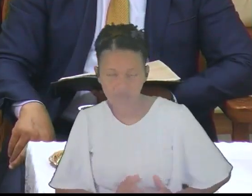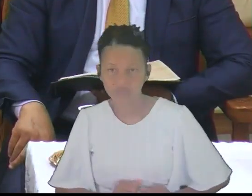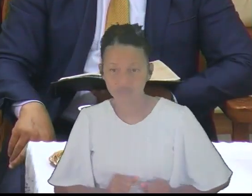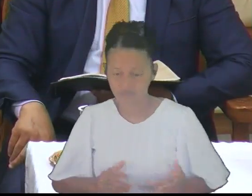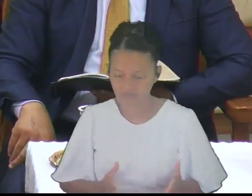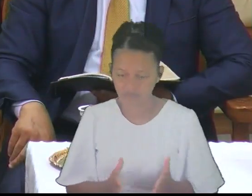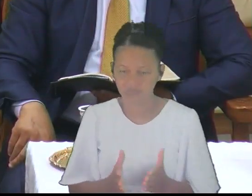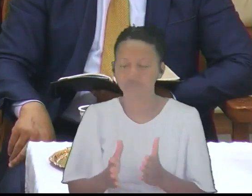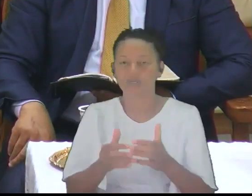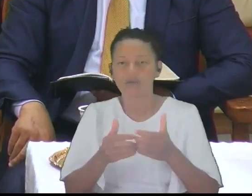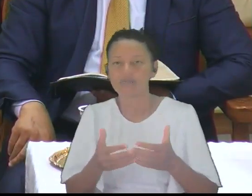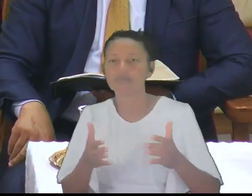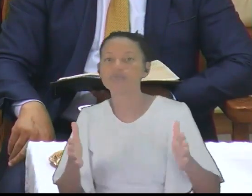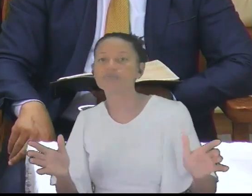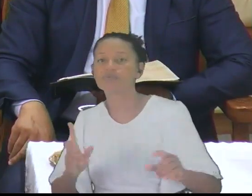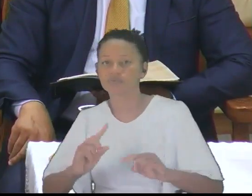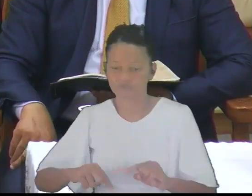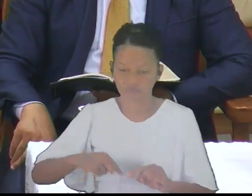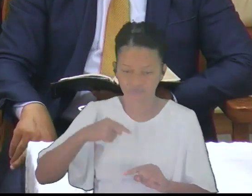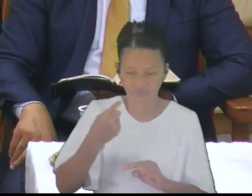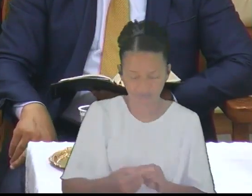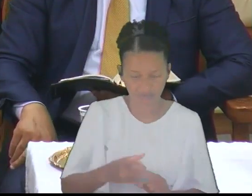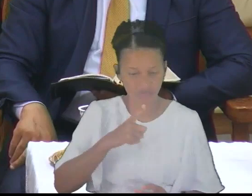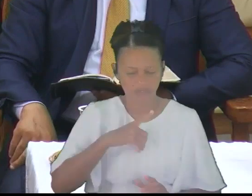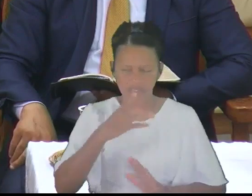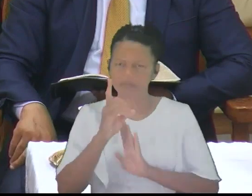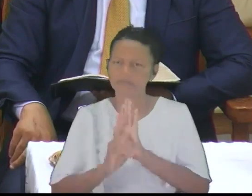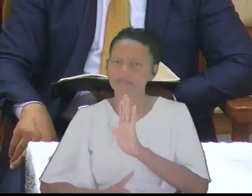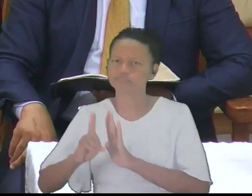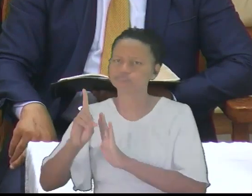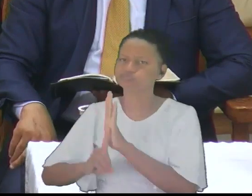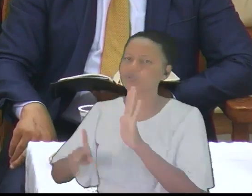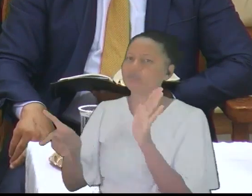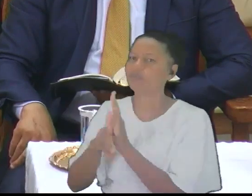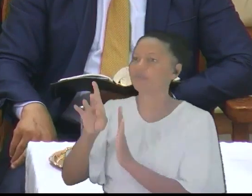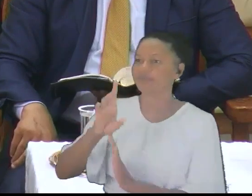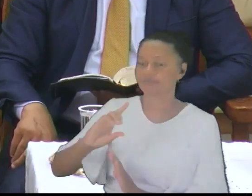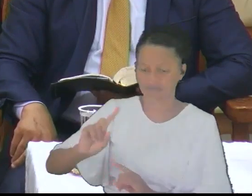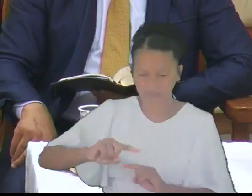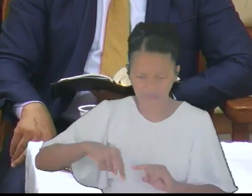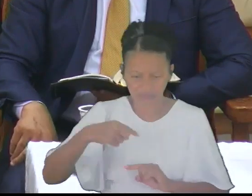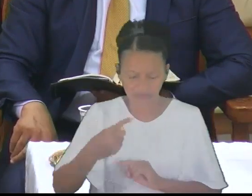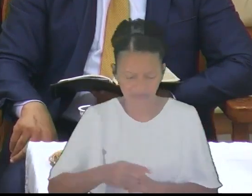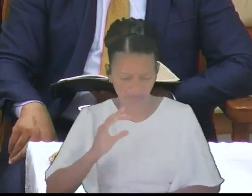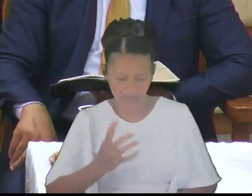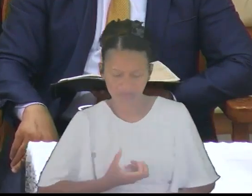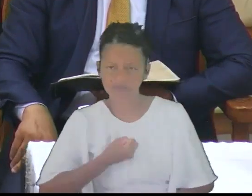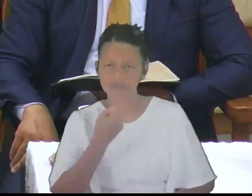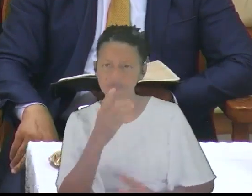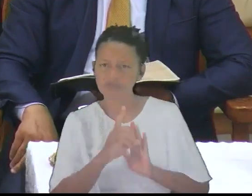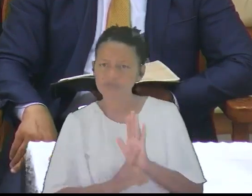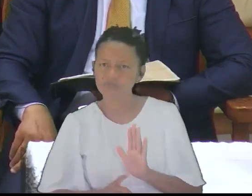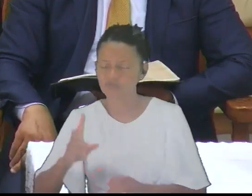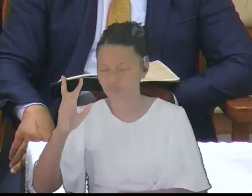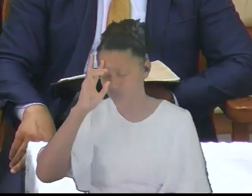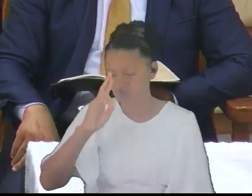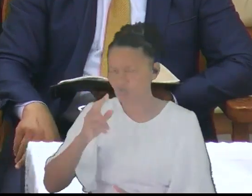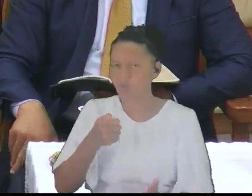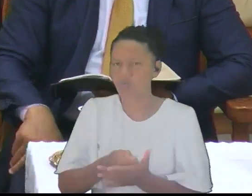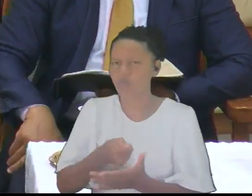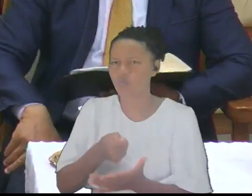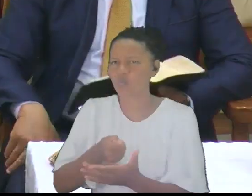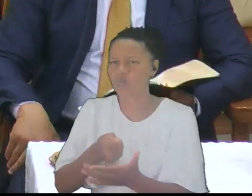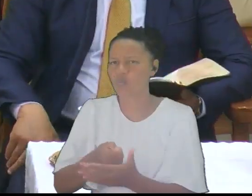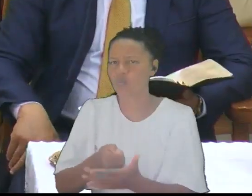caminho foi aberto, depois que você tem direito a Deus, depois que você tem direito à salvação, o Senhor exige